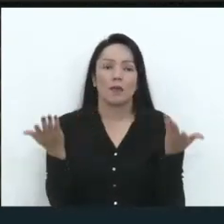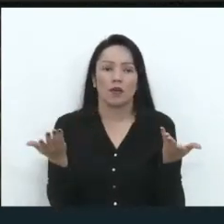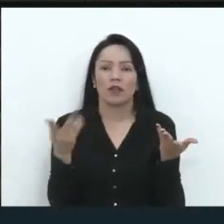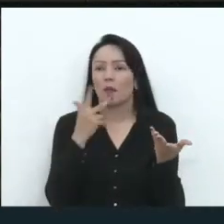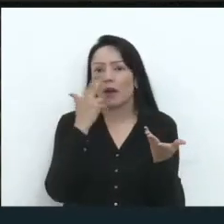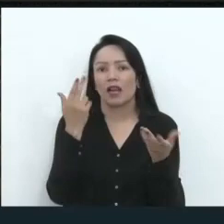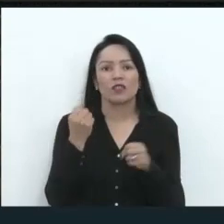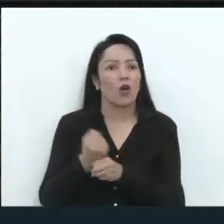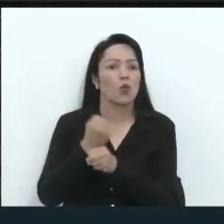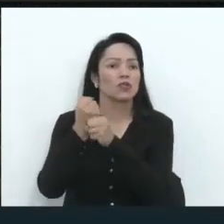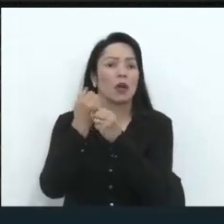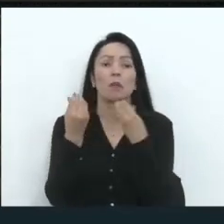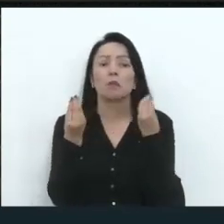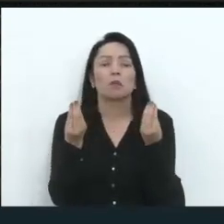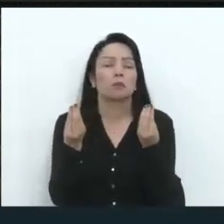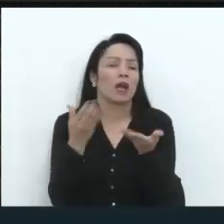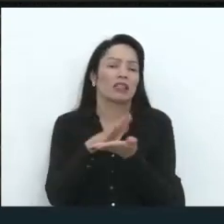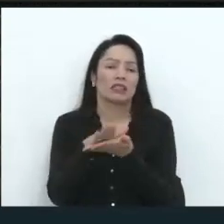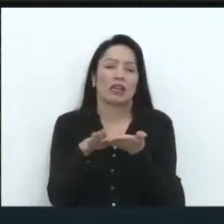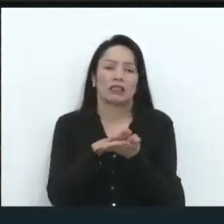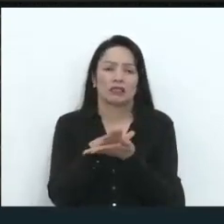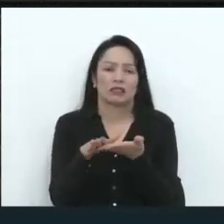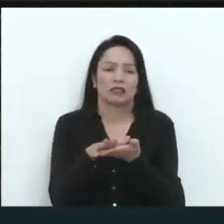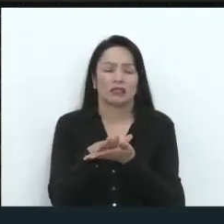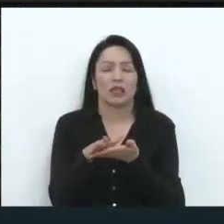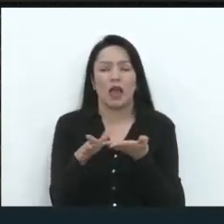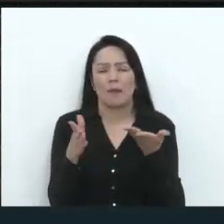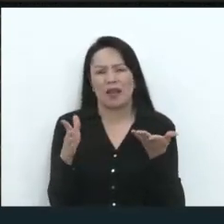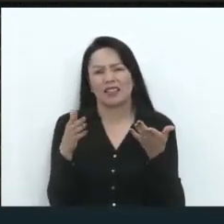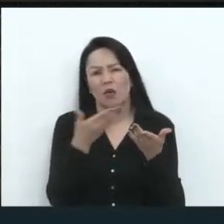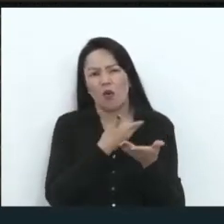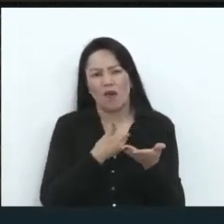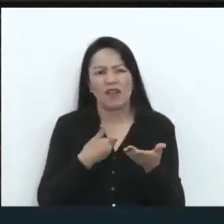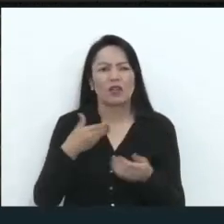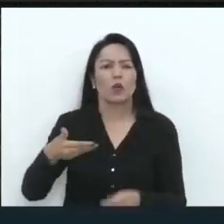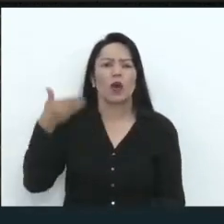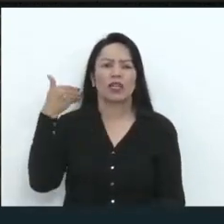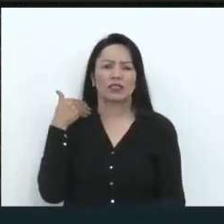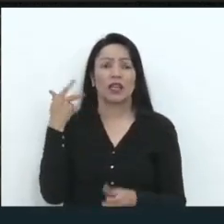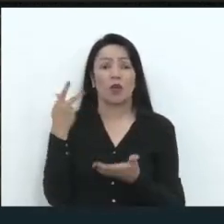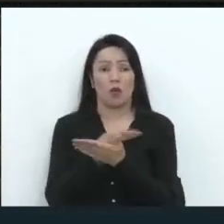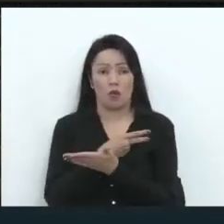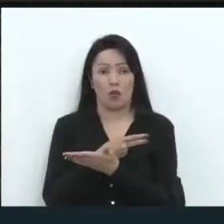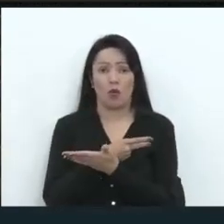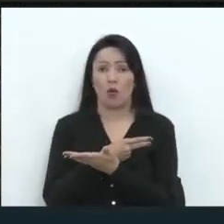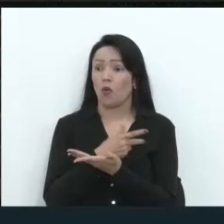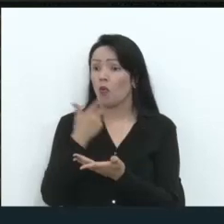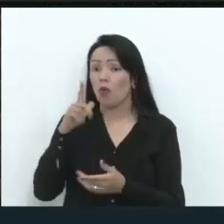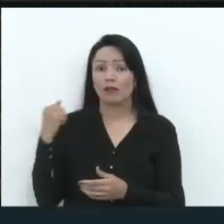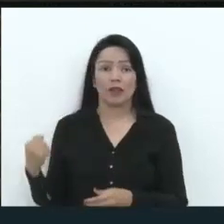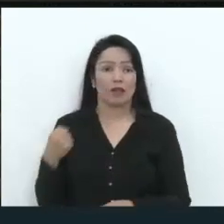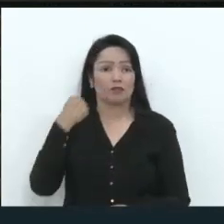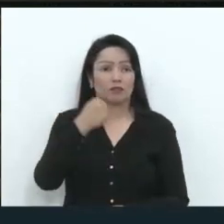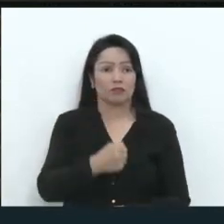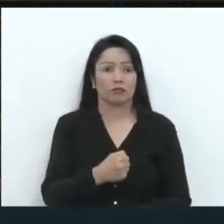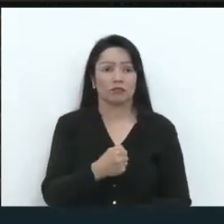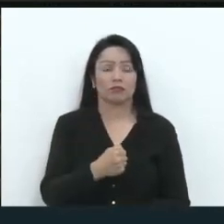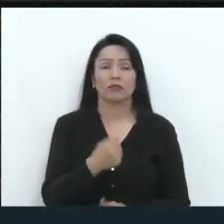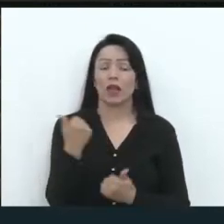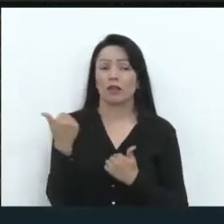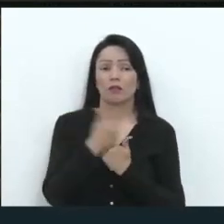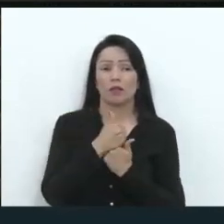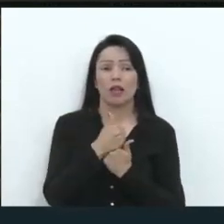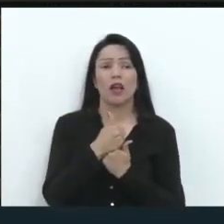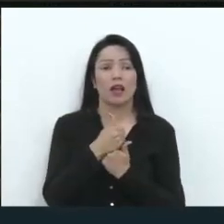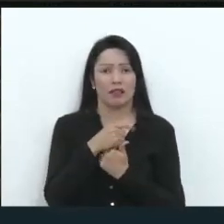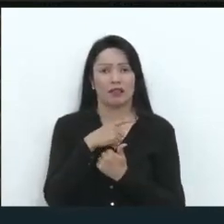branco. Mas isso não justifica, mesmo que um governo anterior errou, quem assumiu o atual governo, ele tem o